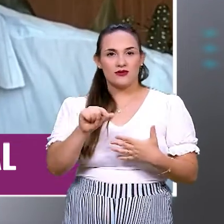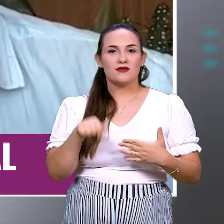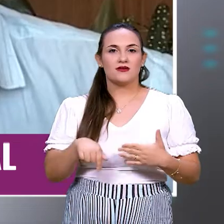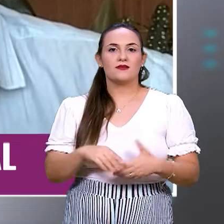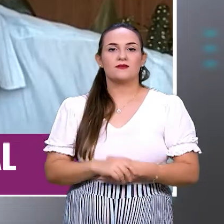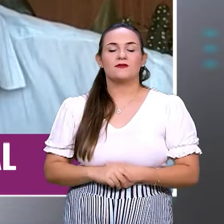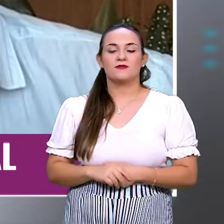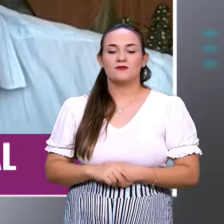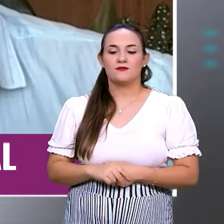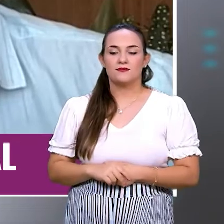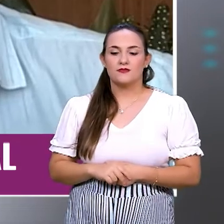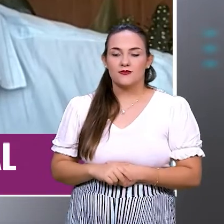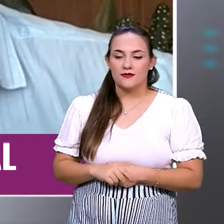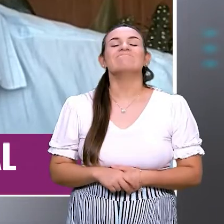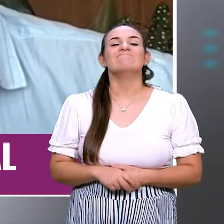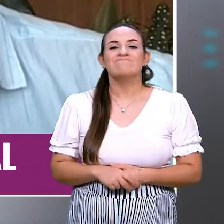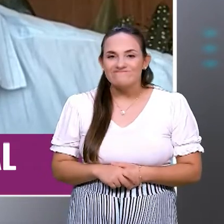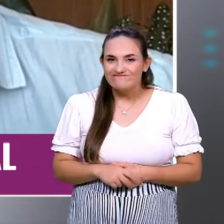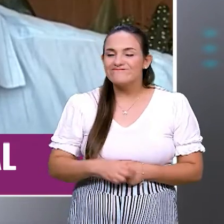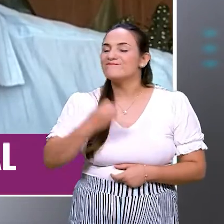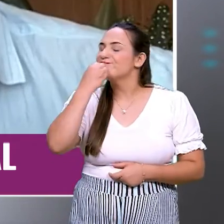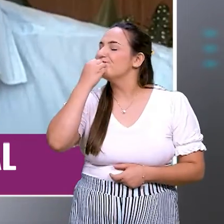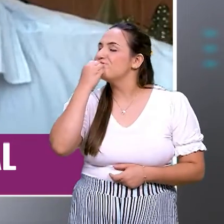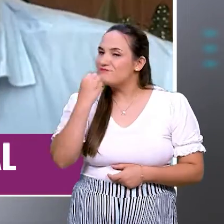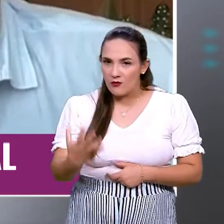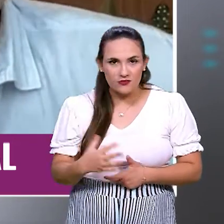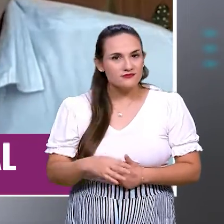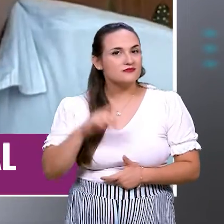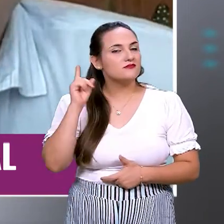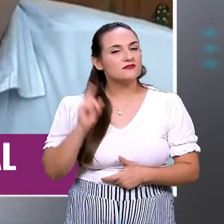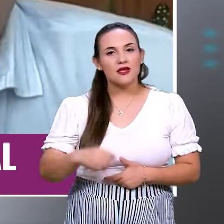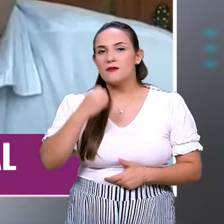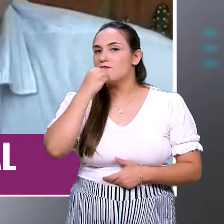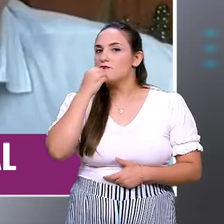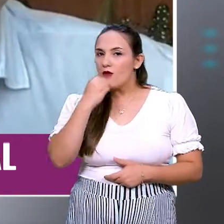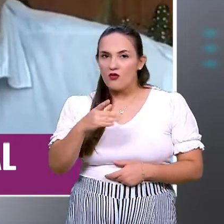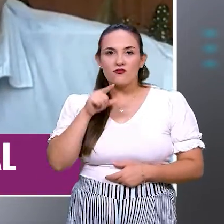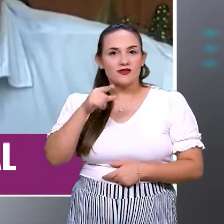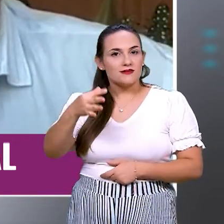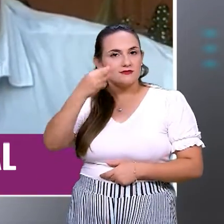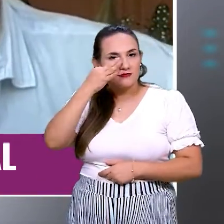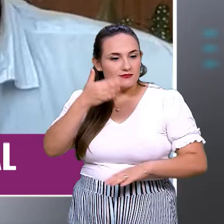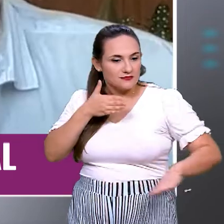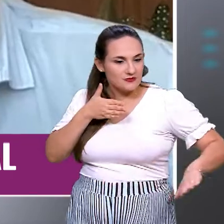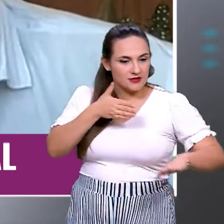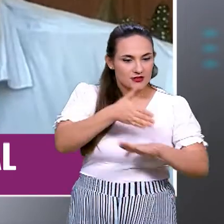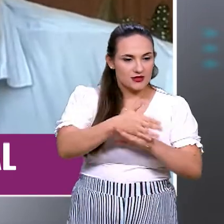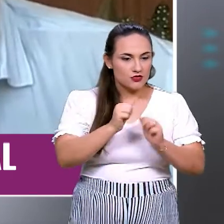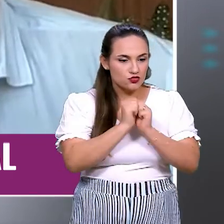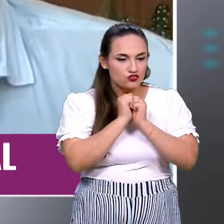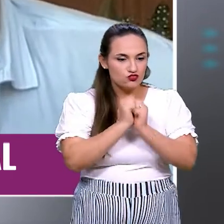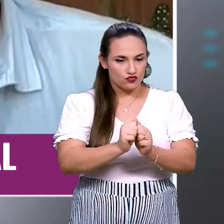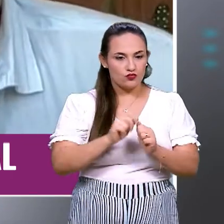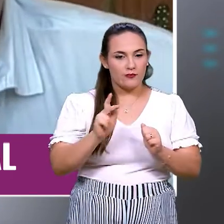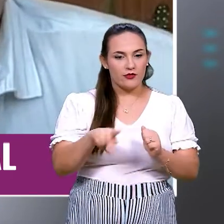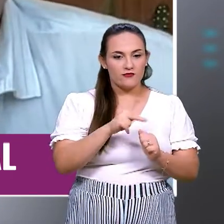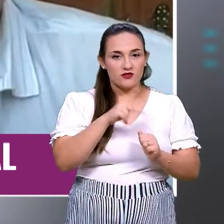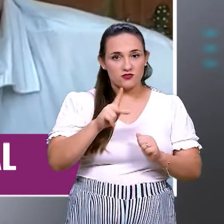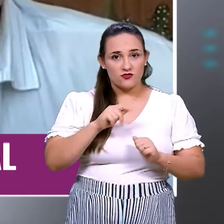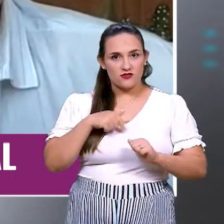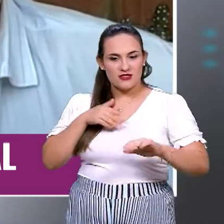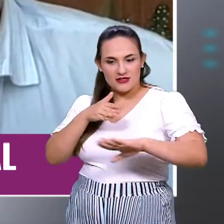foi a experiência? Compartilha com a gente aqui. Foi muito bom. É muito bom estar em campo, estar lá juntos